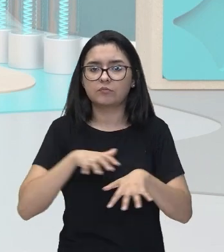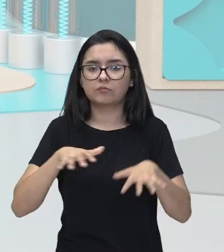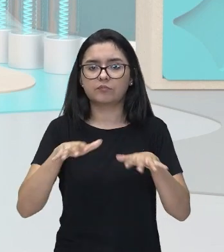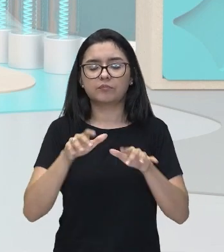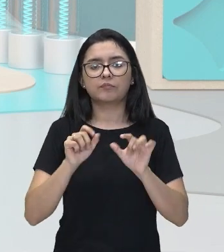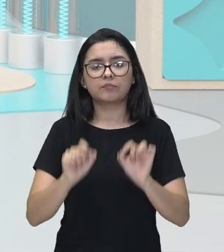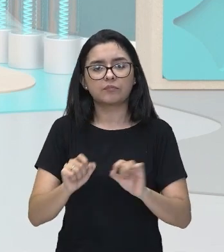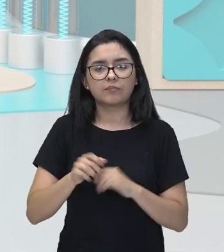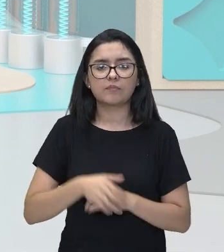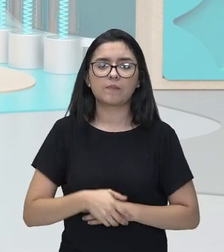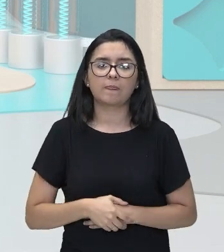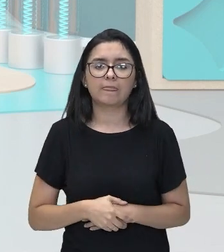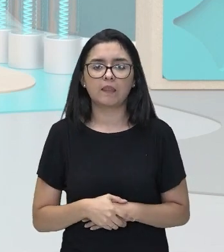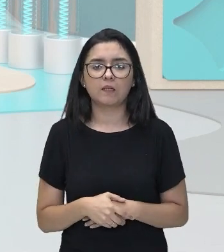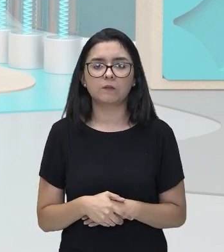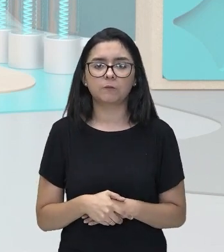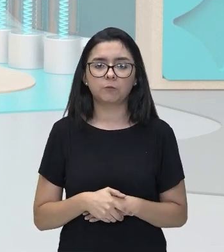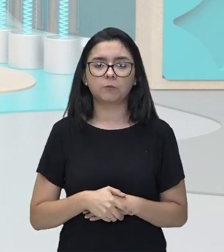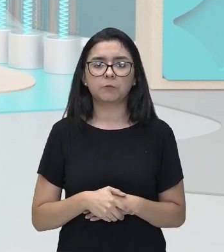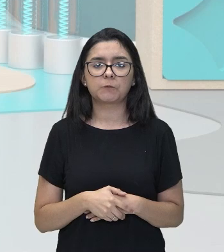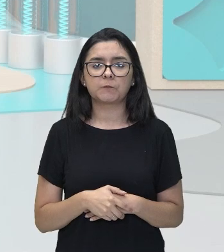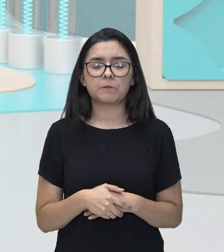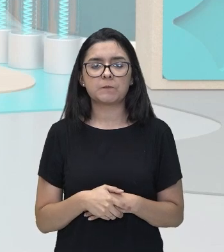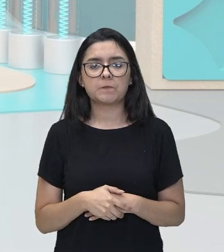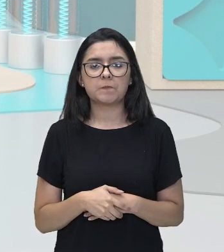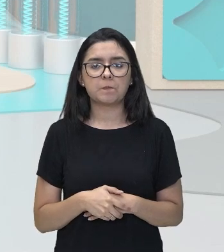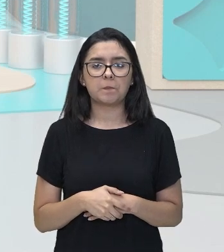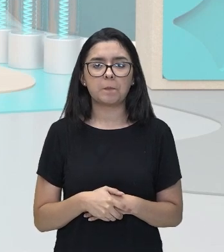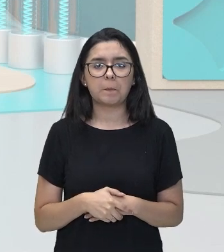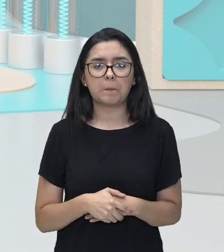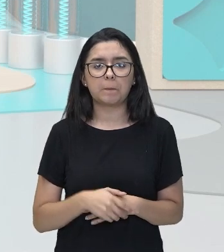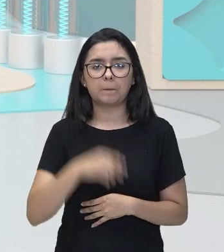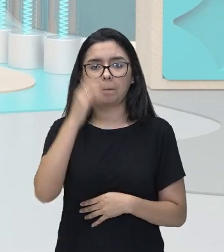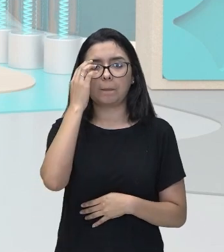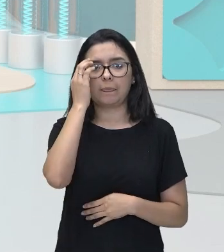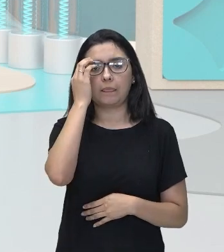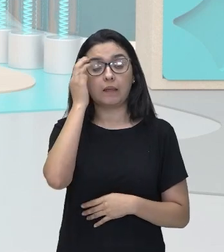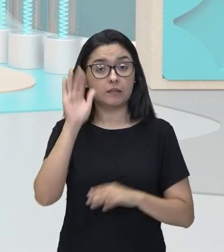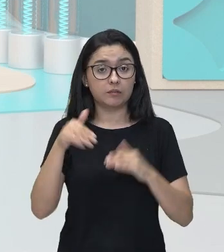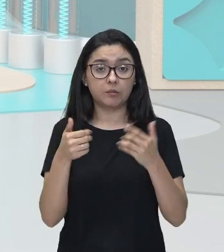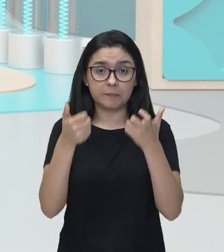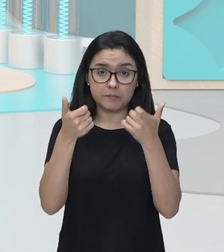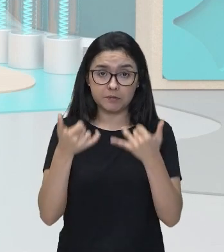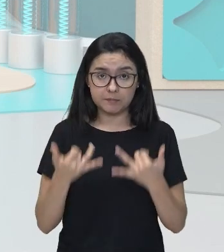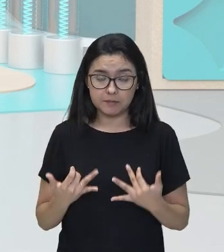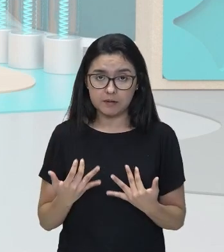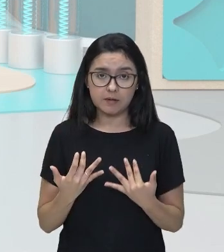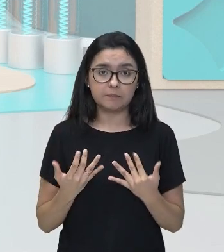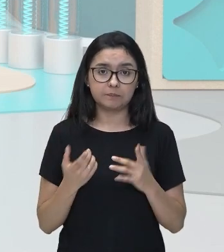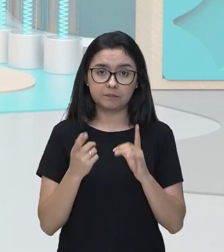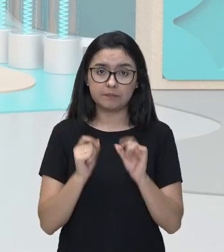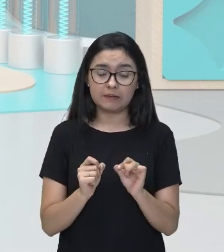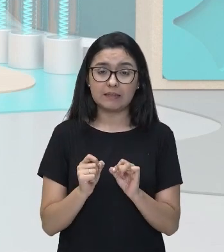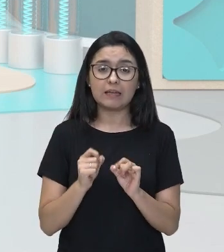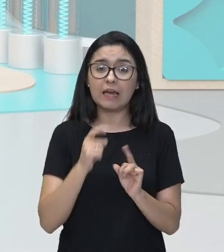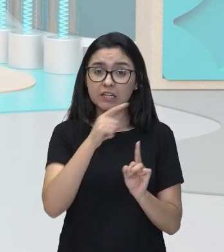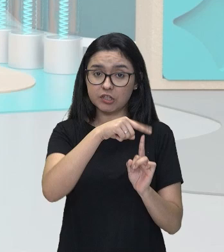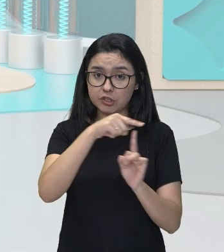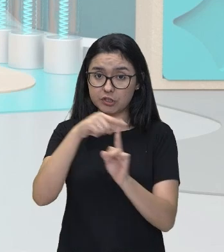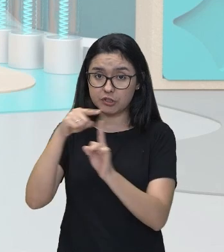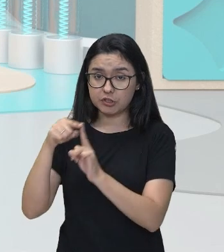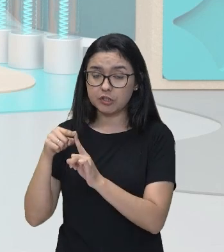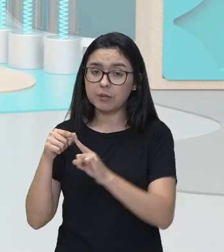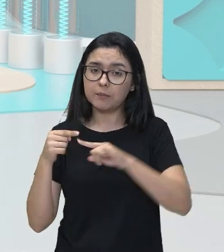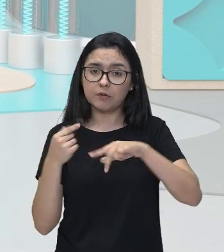sagrado, certo? E, como eu já falei, cada tinta, cada traço